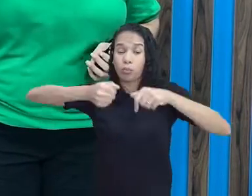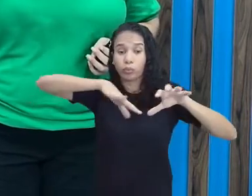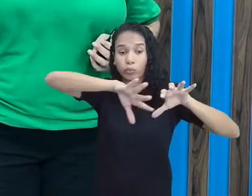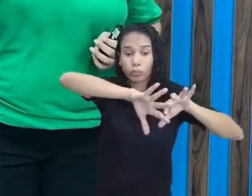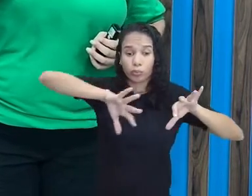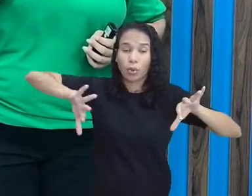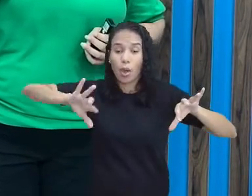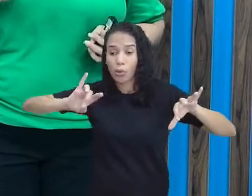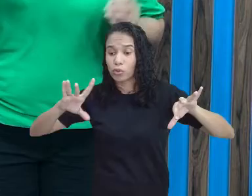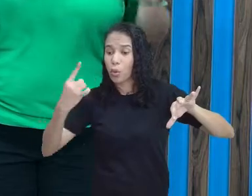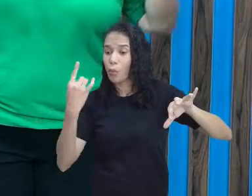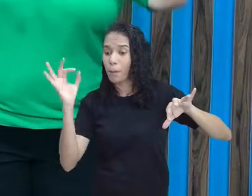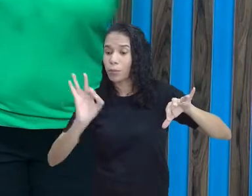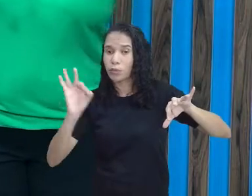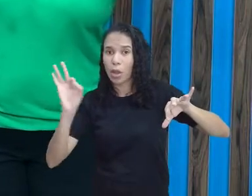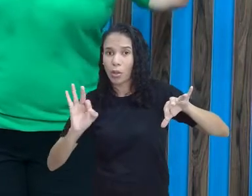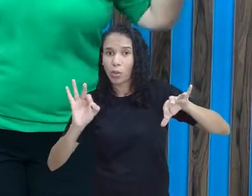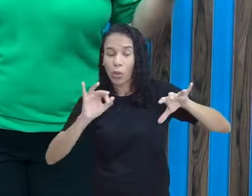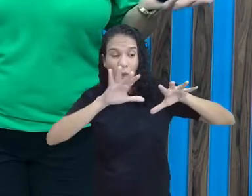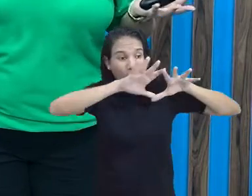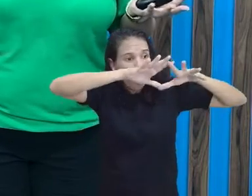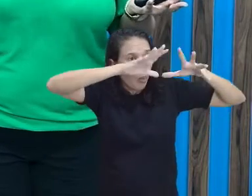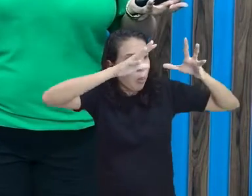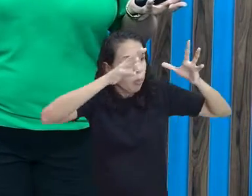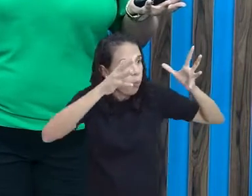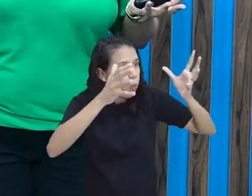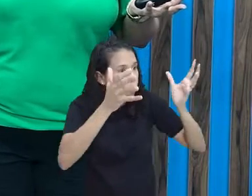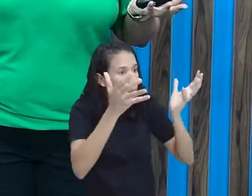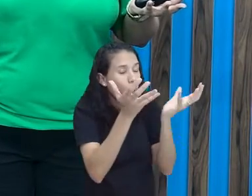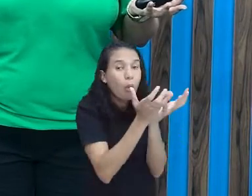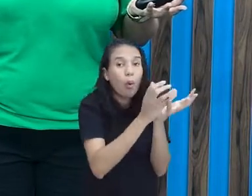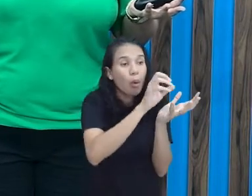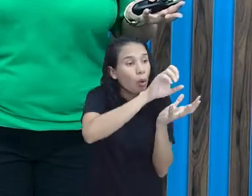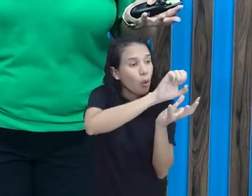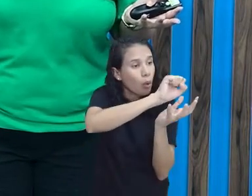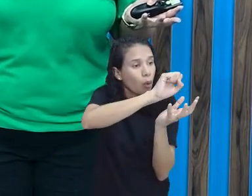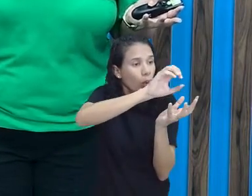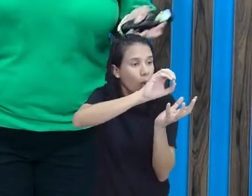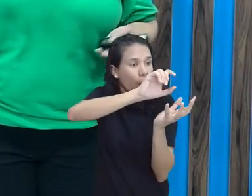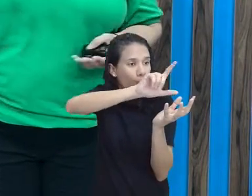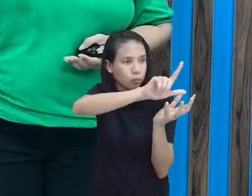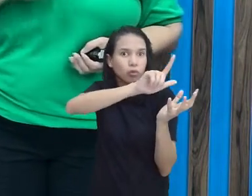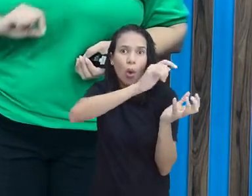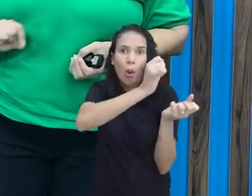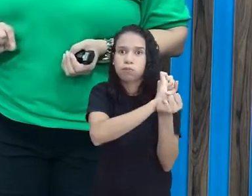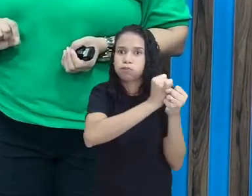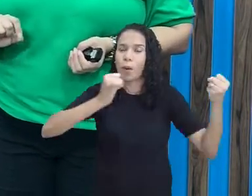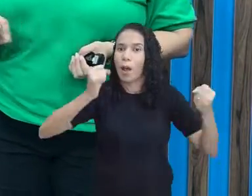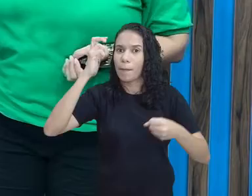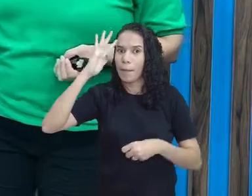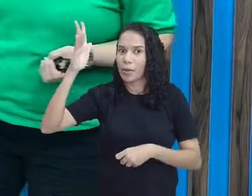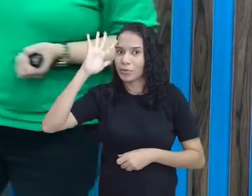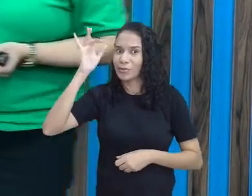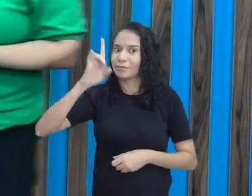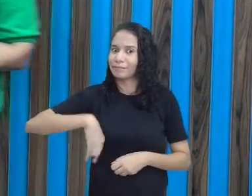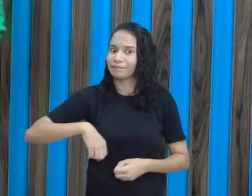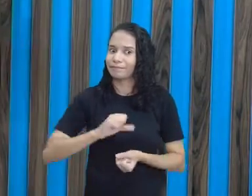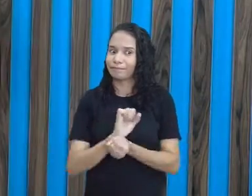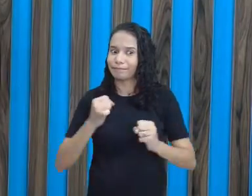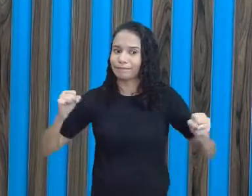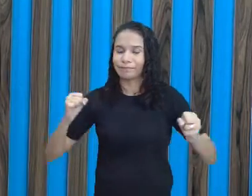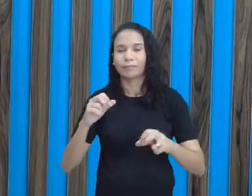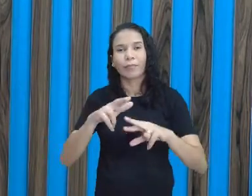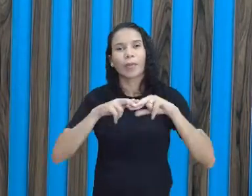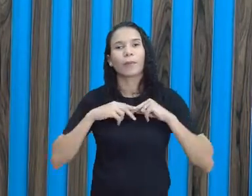é só 1%. E o Sol tem essa grande massa. Então, imagina o tamanho do Sol, né?